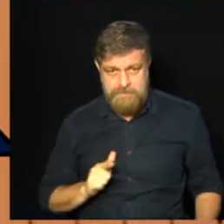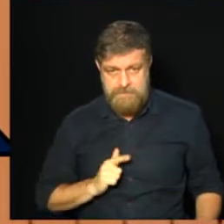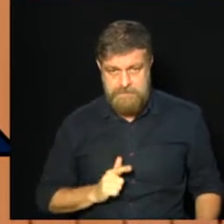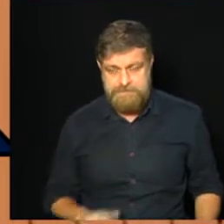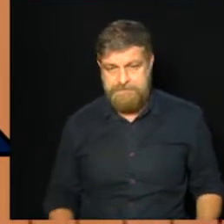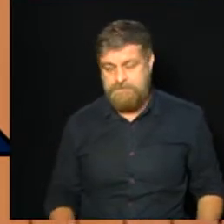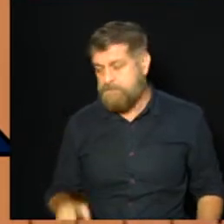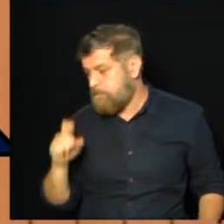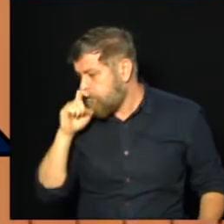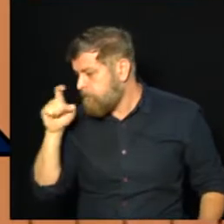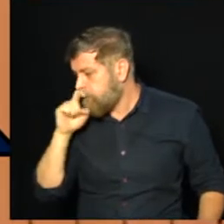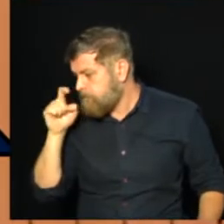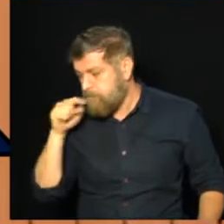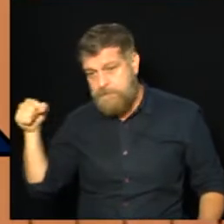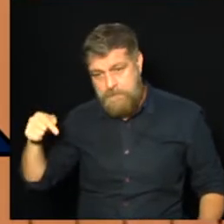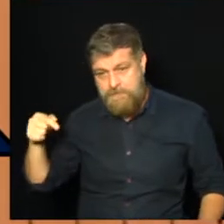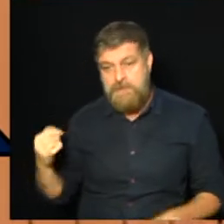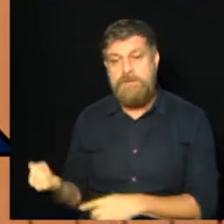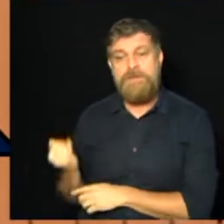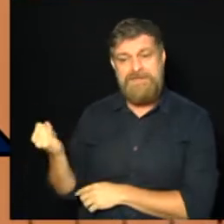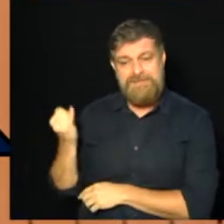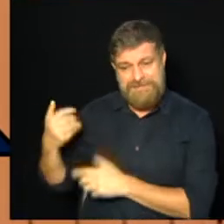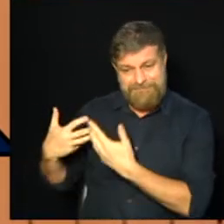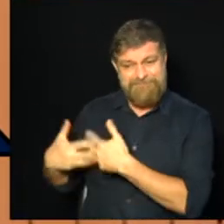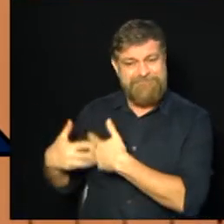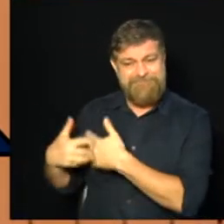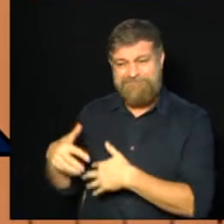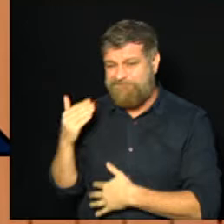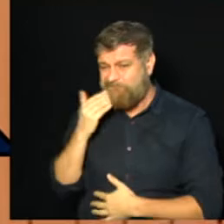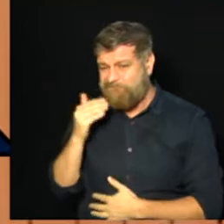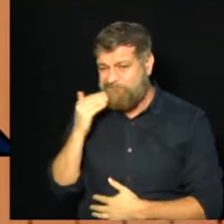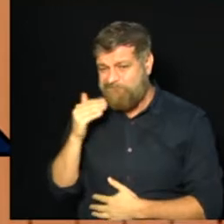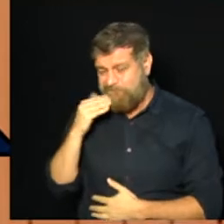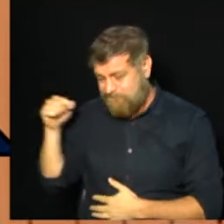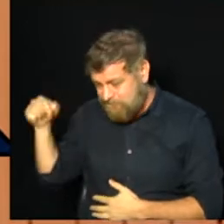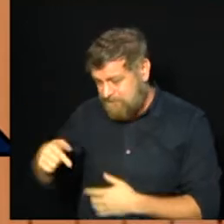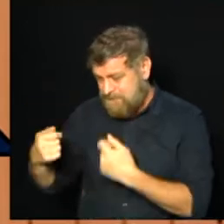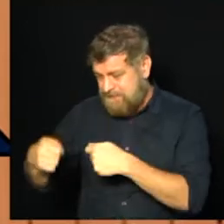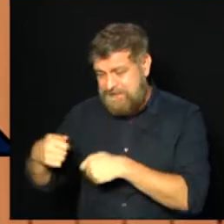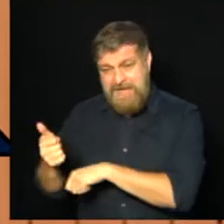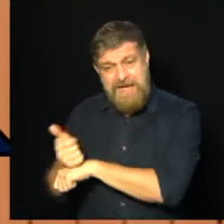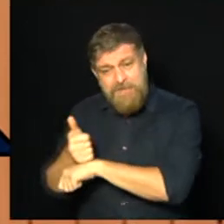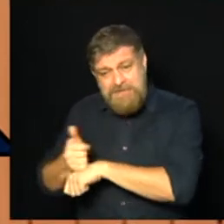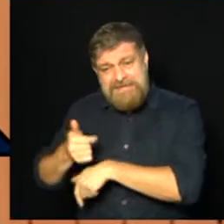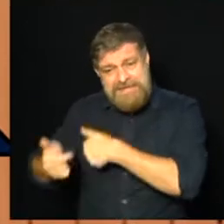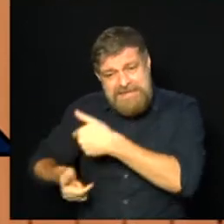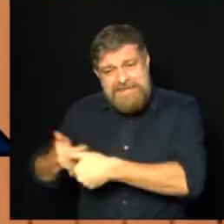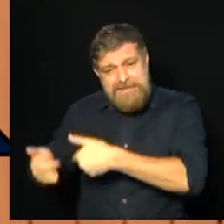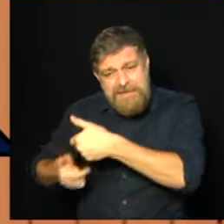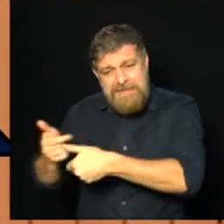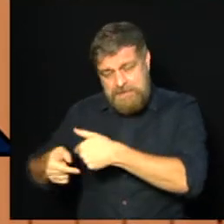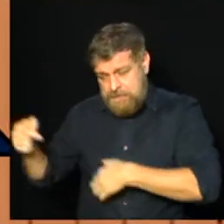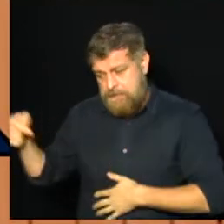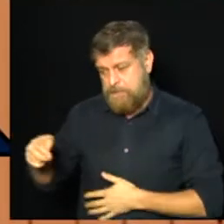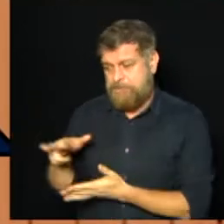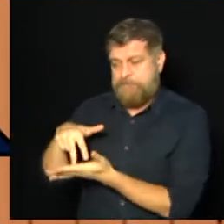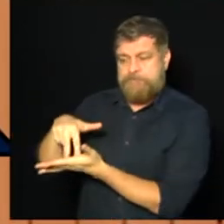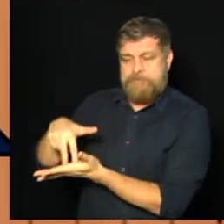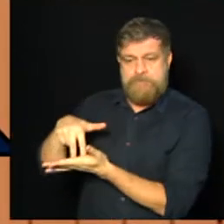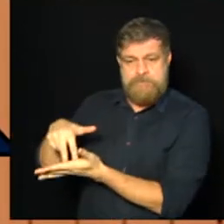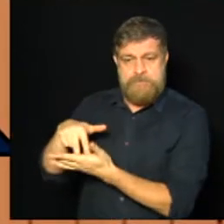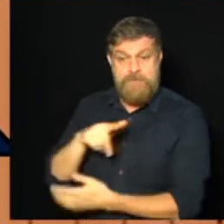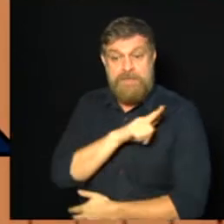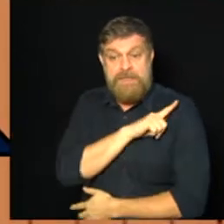Ouro Verde, que era uma necessidade importante, havia necessidade de ter pessoal para fazer a